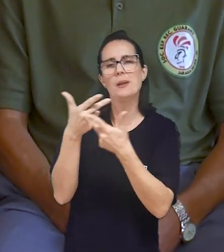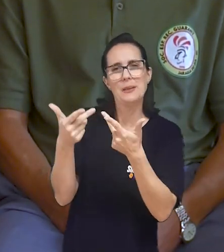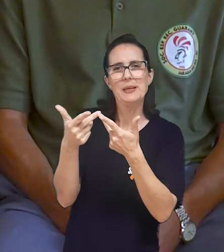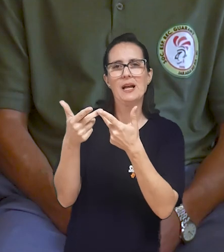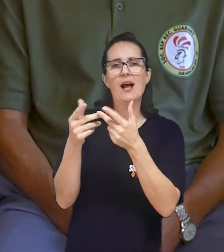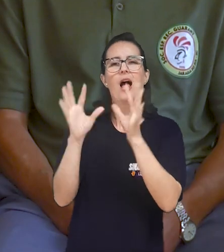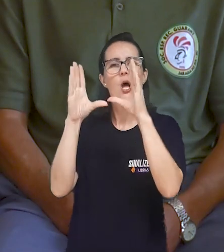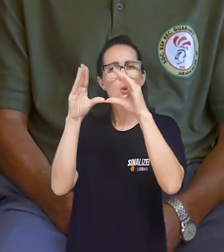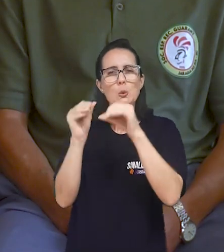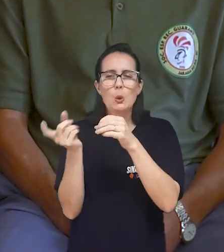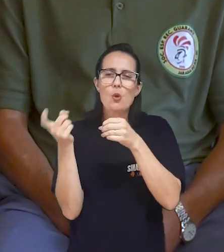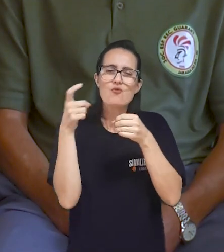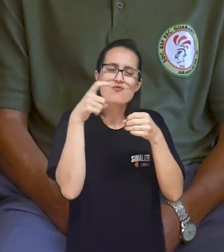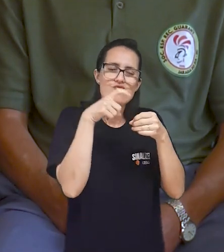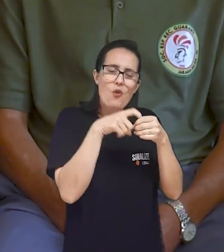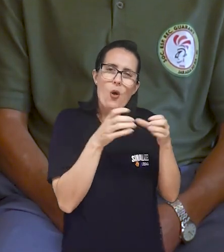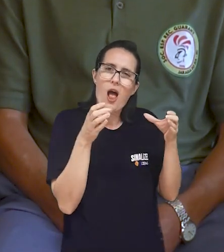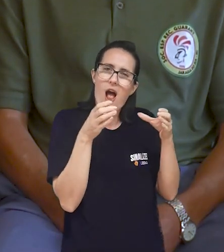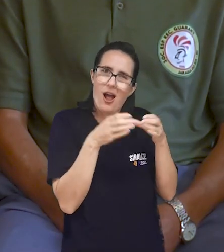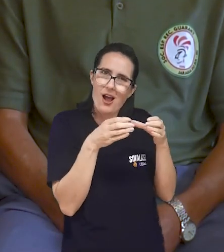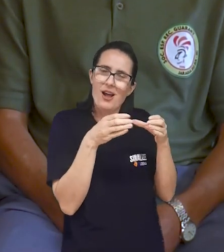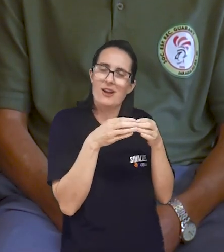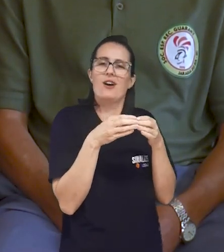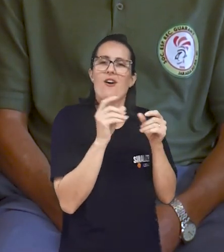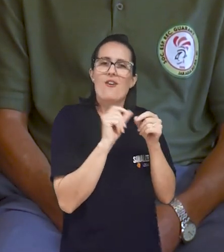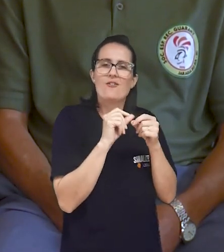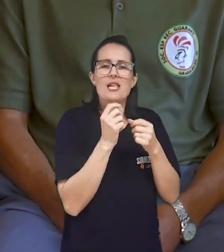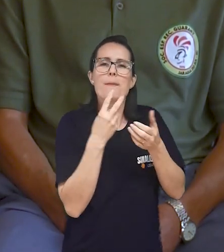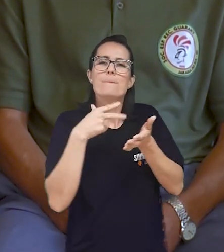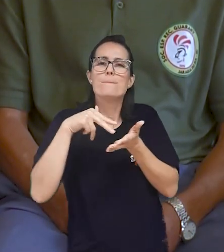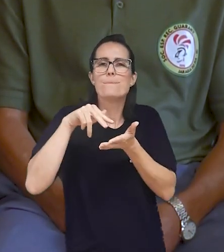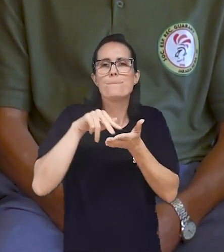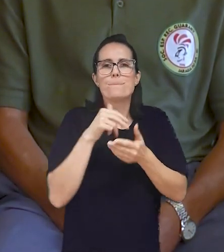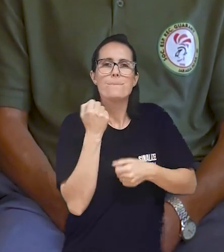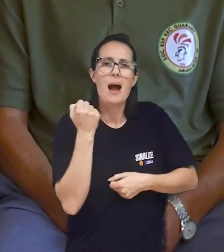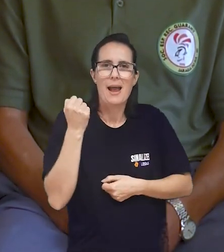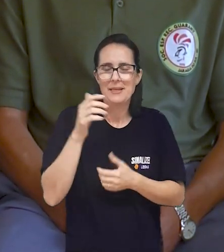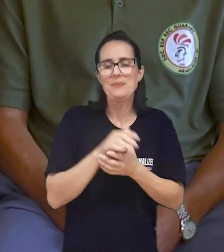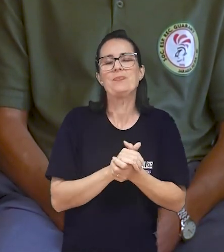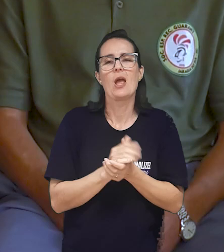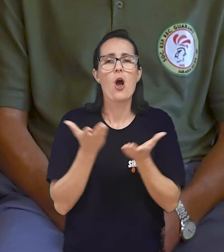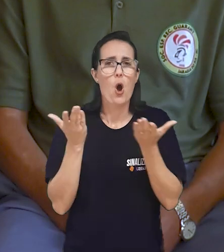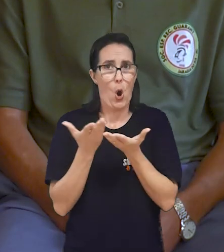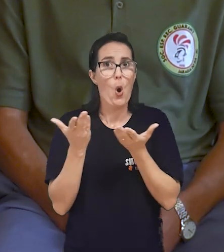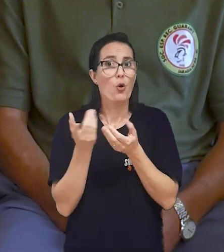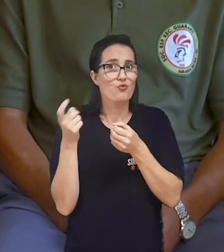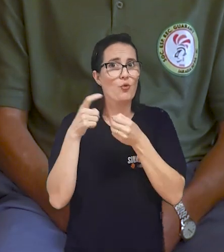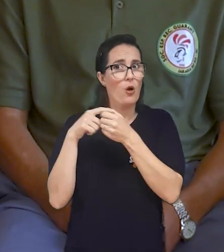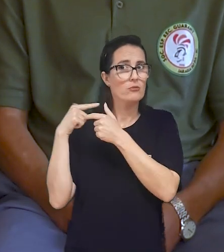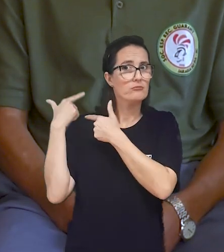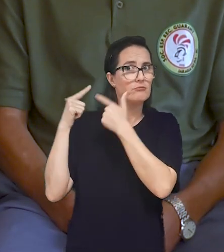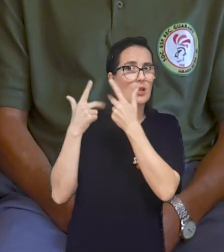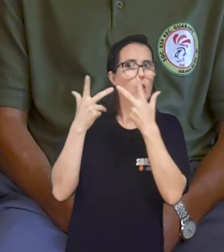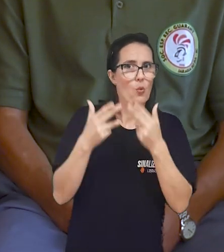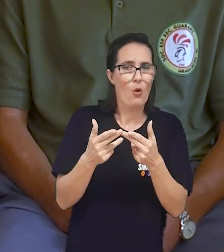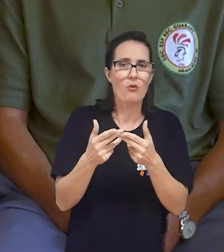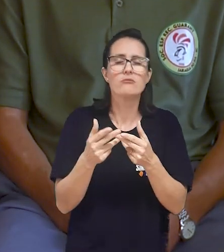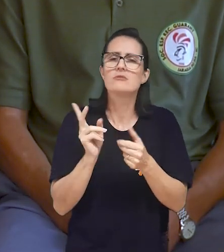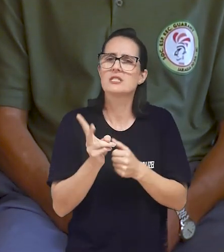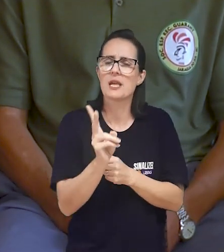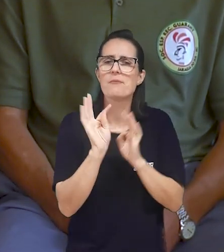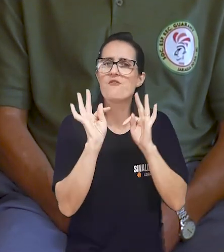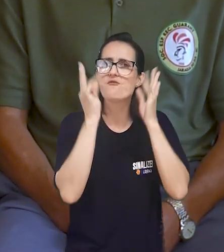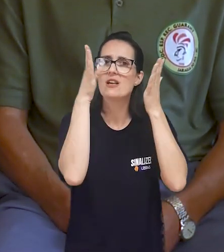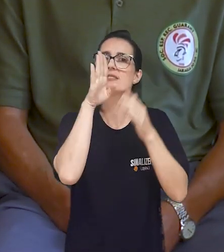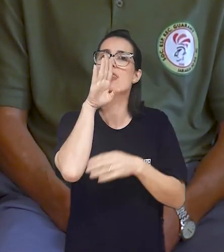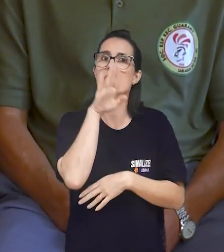sociedade e mais tarde daí se tinha o baile. Então hoje a gente está voltando a ter essa tradição, as nossas 2 festas de rei e rainha elas